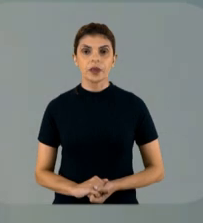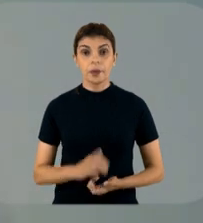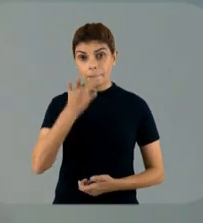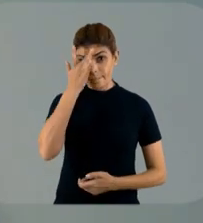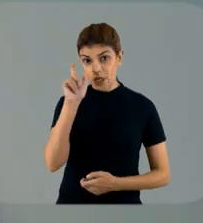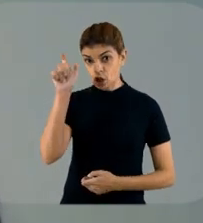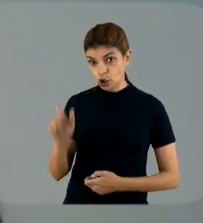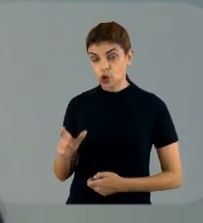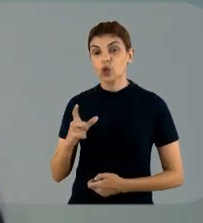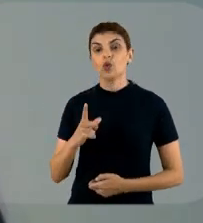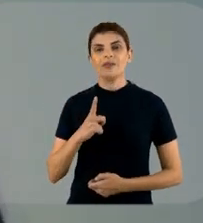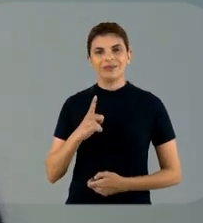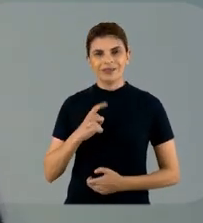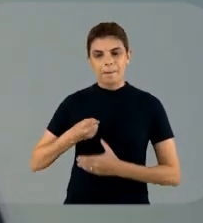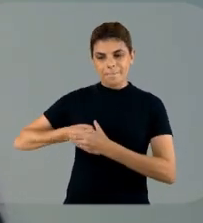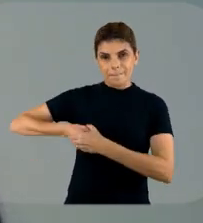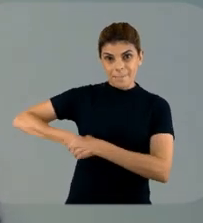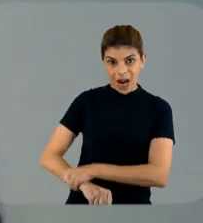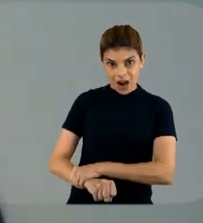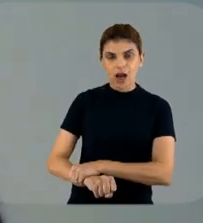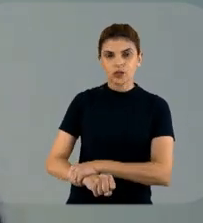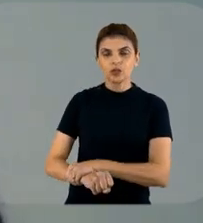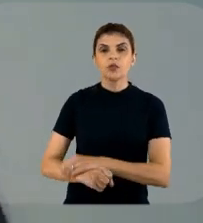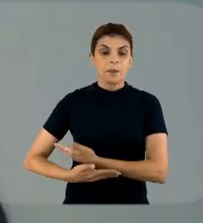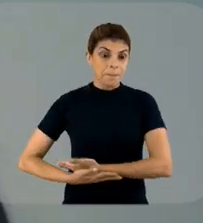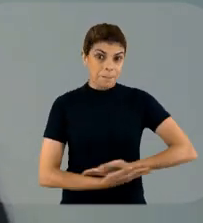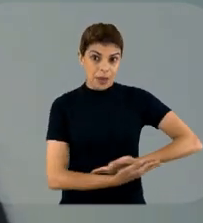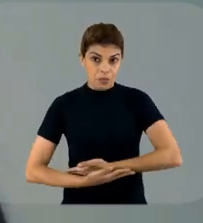No caso de trabalho de parto prematuro, a equipe